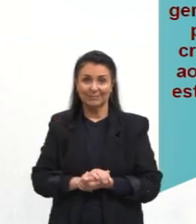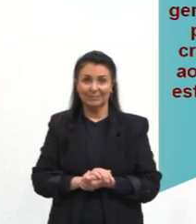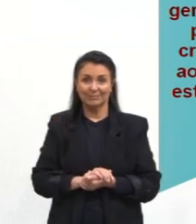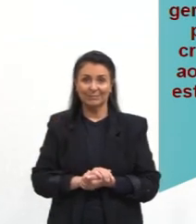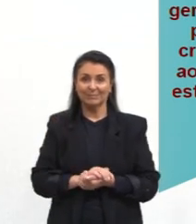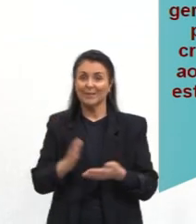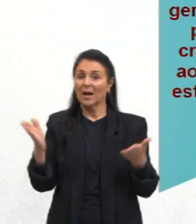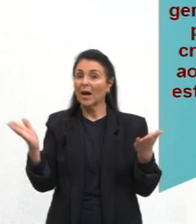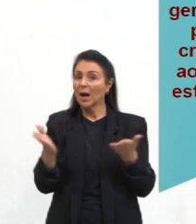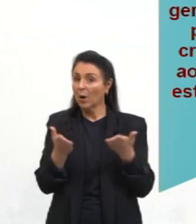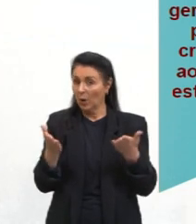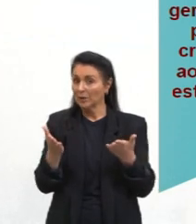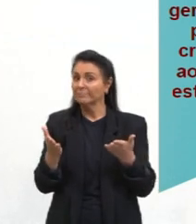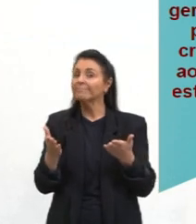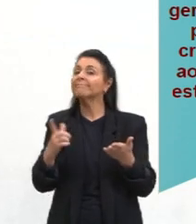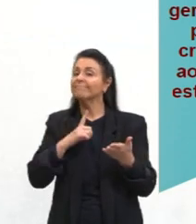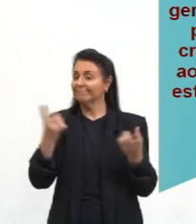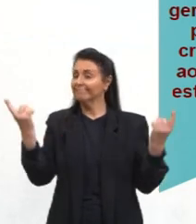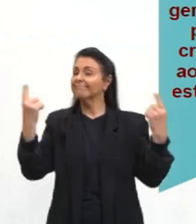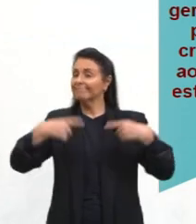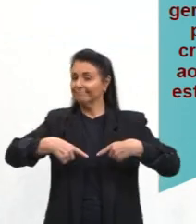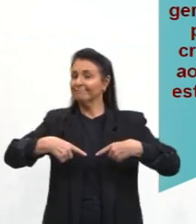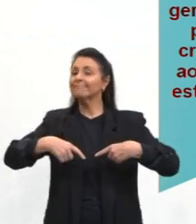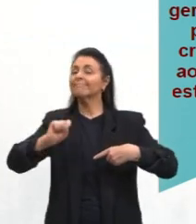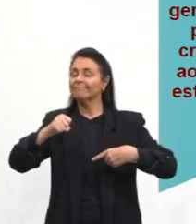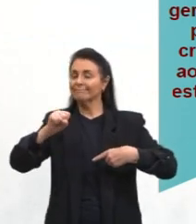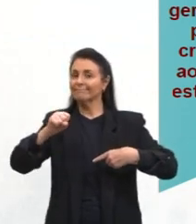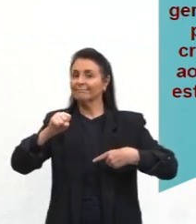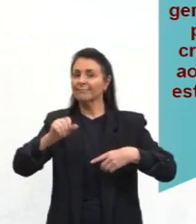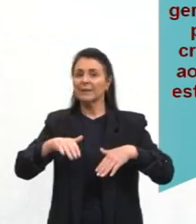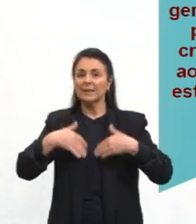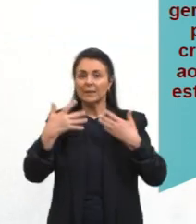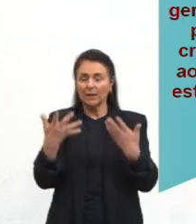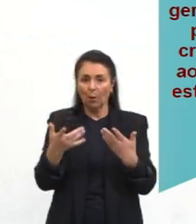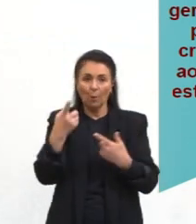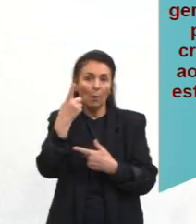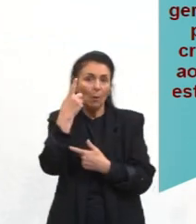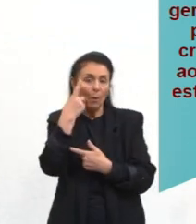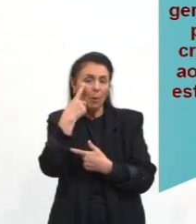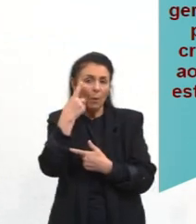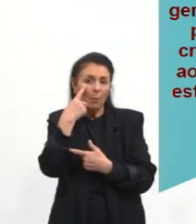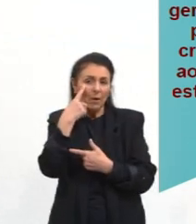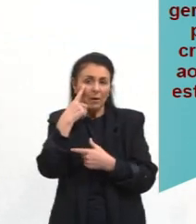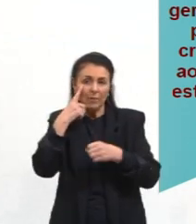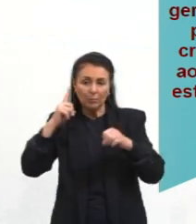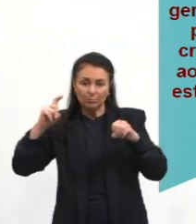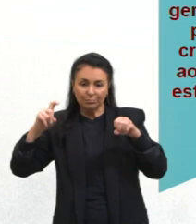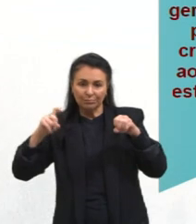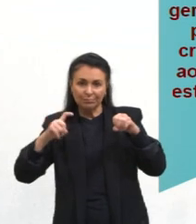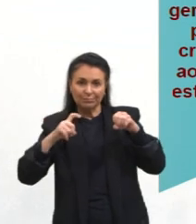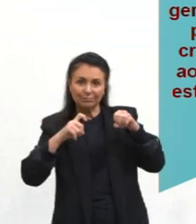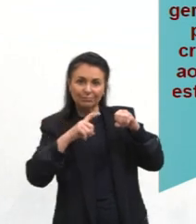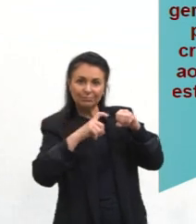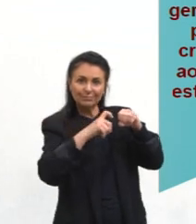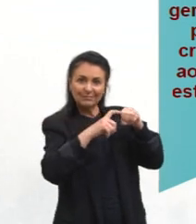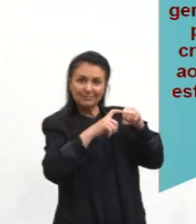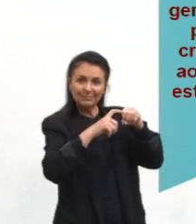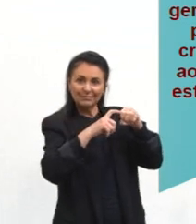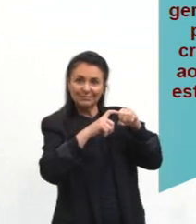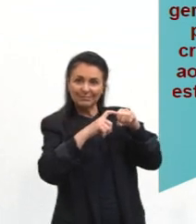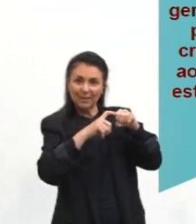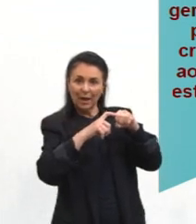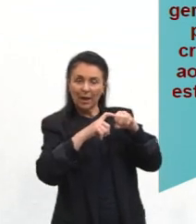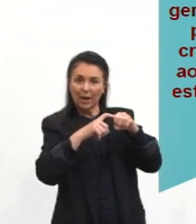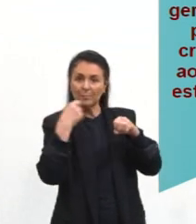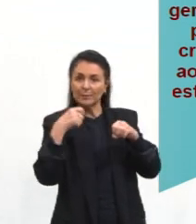a corrida entre concorrentes e bom então para ver a fertilização a uma ocorrido a gente além de haver concorrência